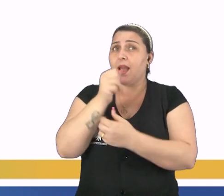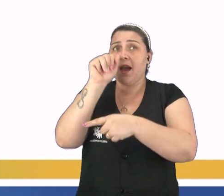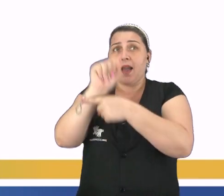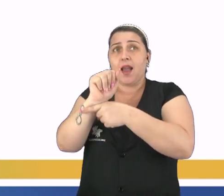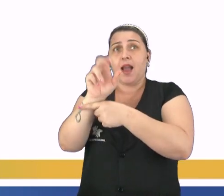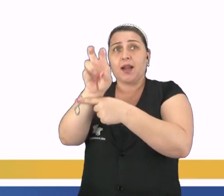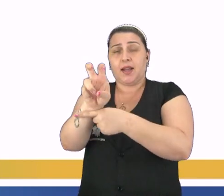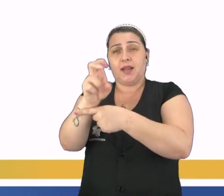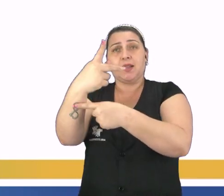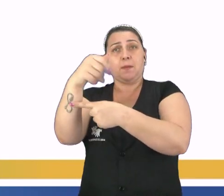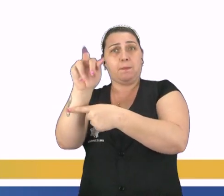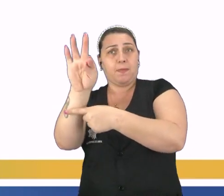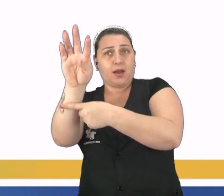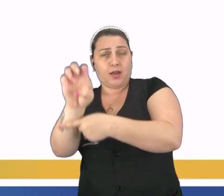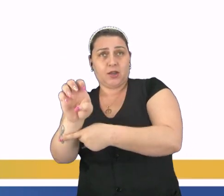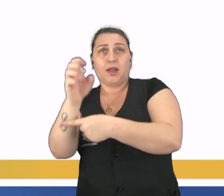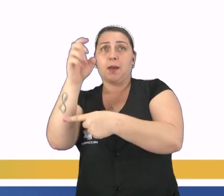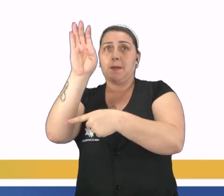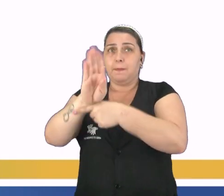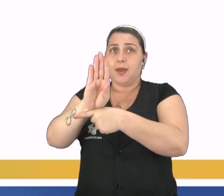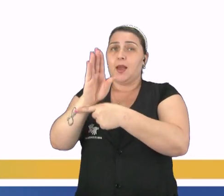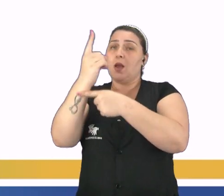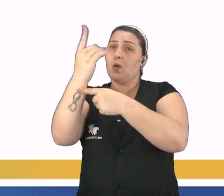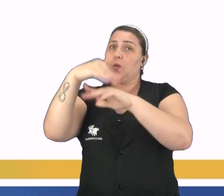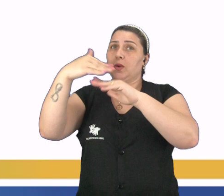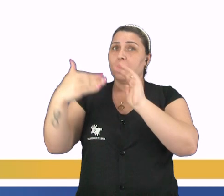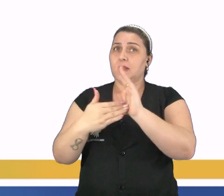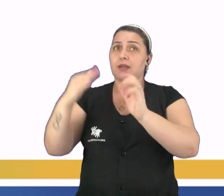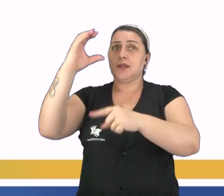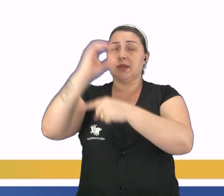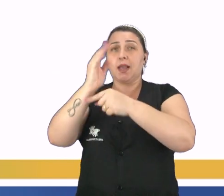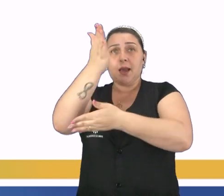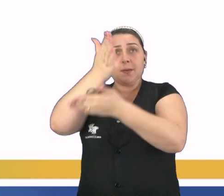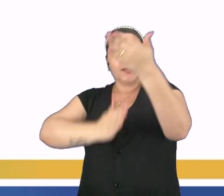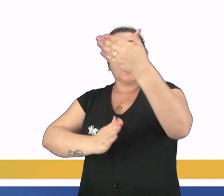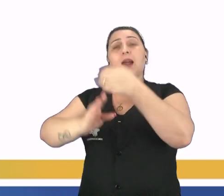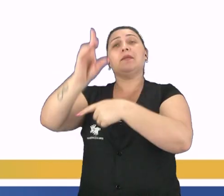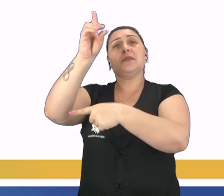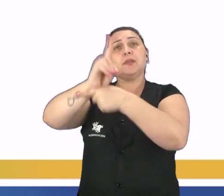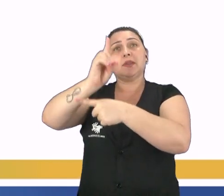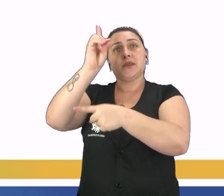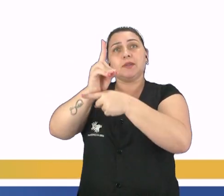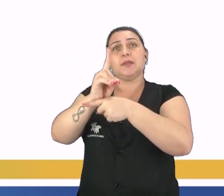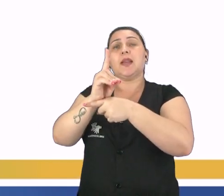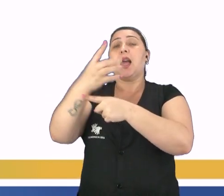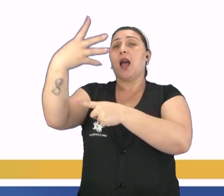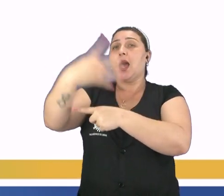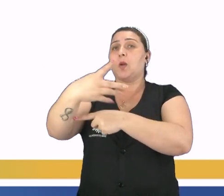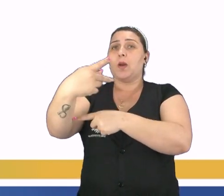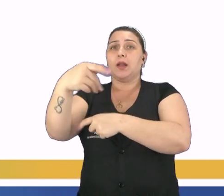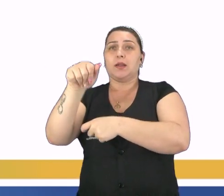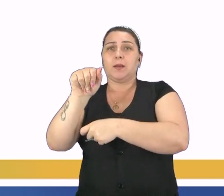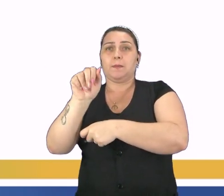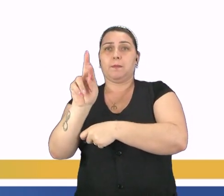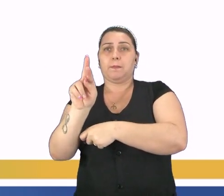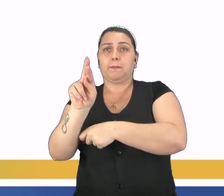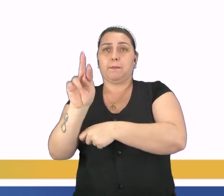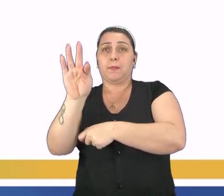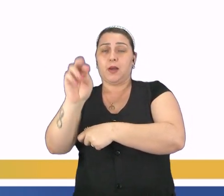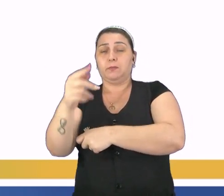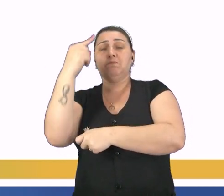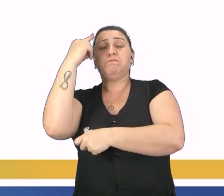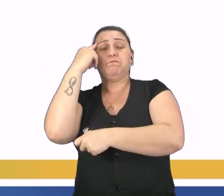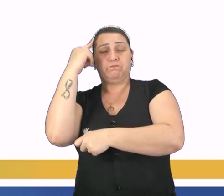A quinta parte, letra B, um inteiro, letra C, a metade ou letra D, a quarta parte.